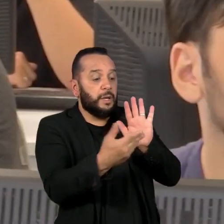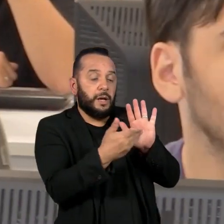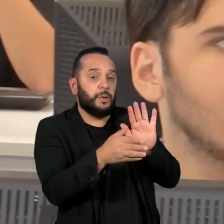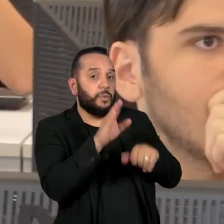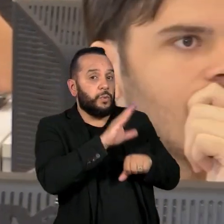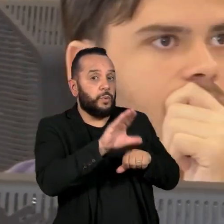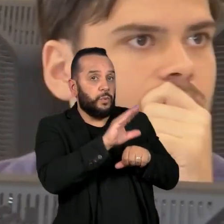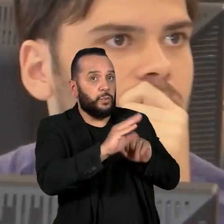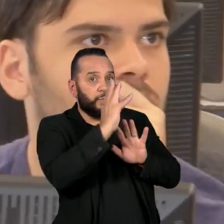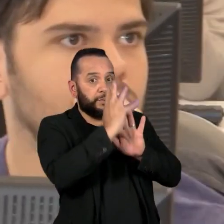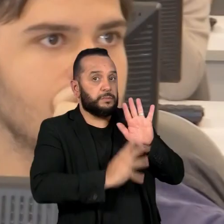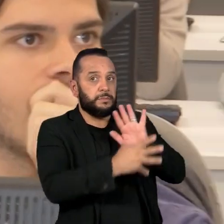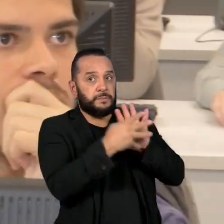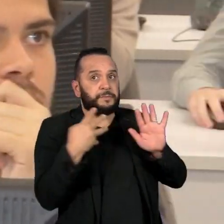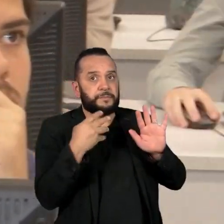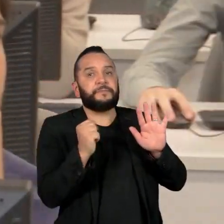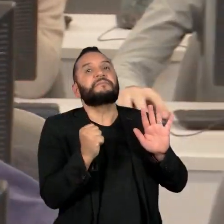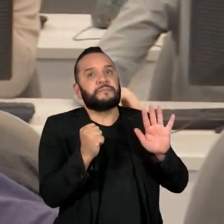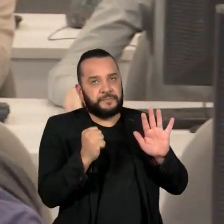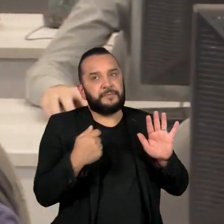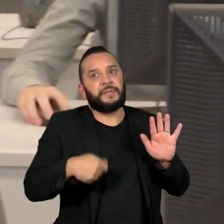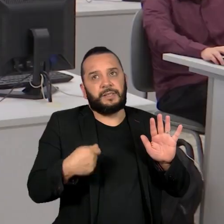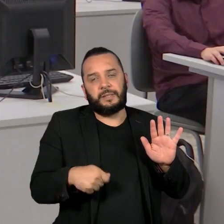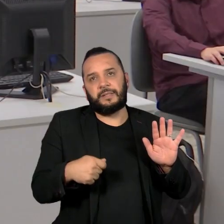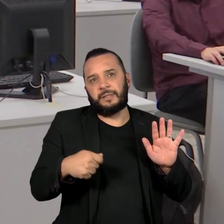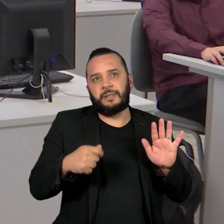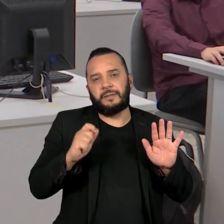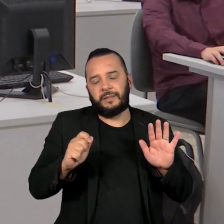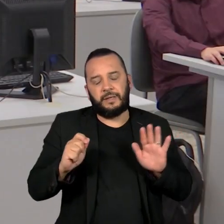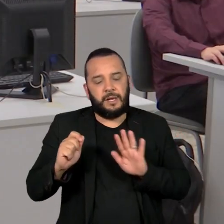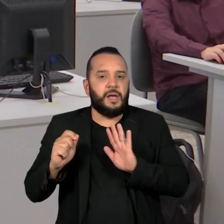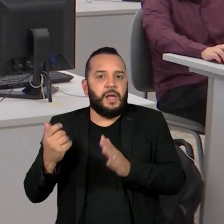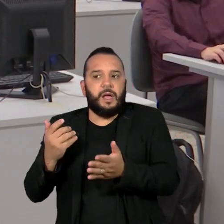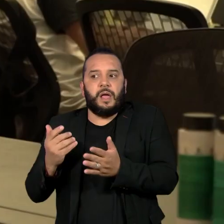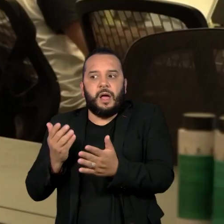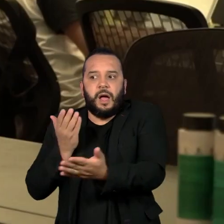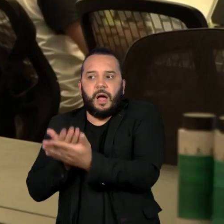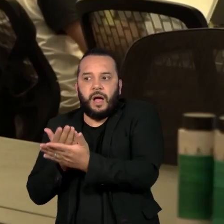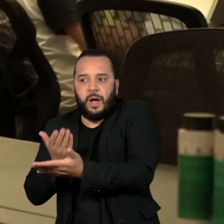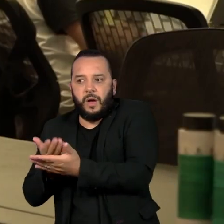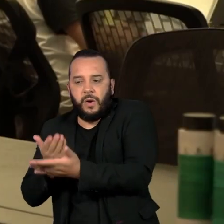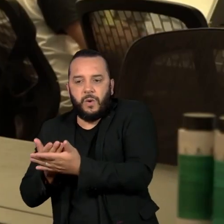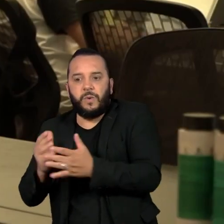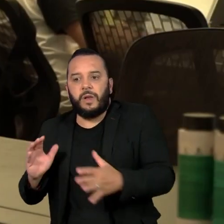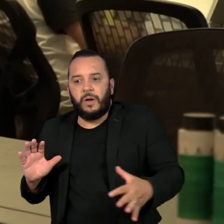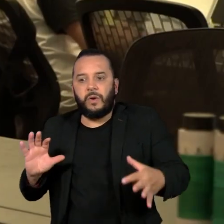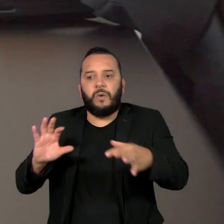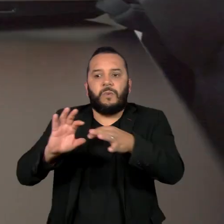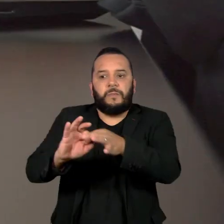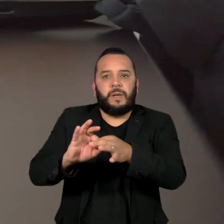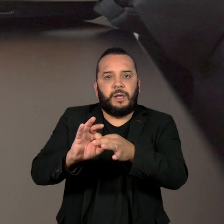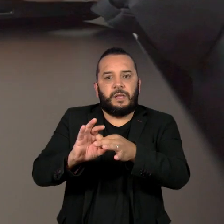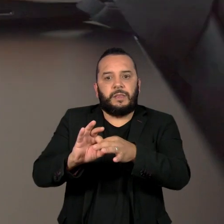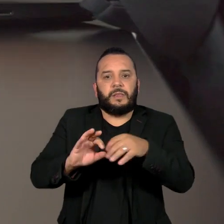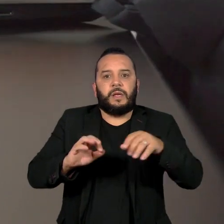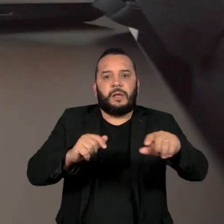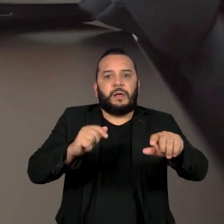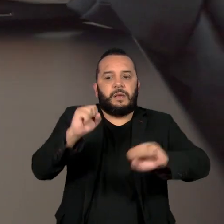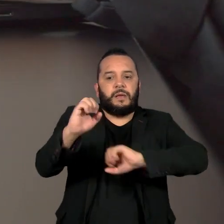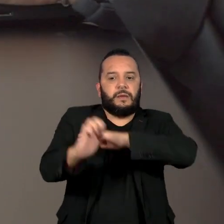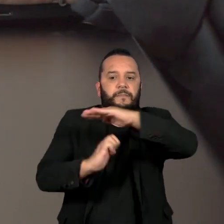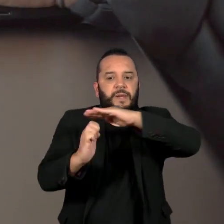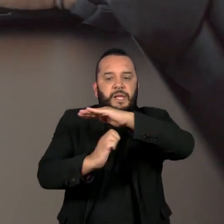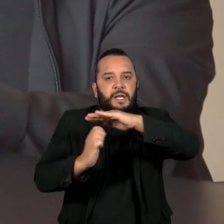talvez combinando, né, aulas com ambientes de trabalho, com microcertificações, com